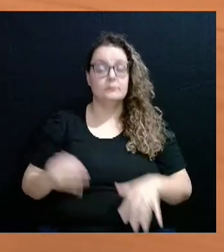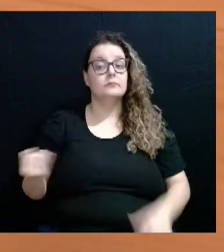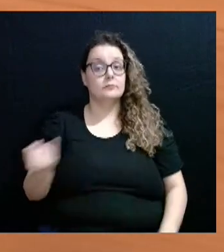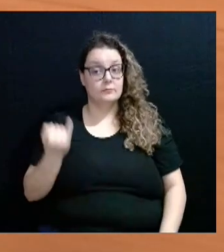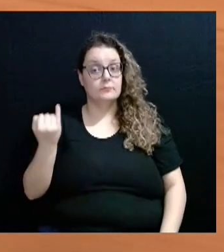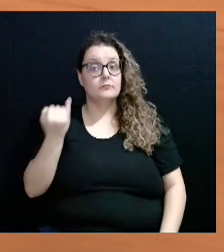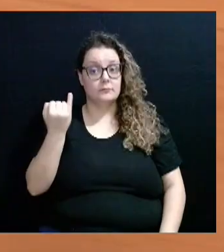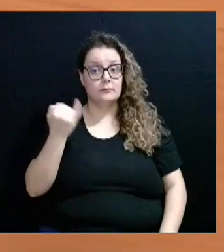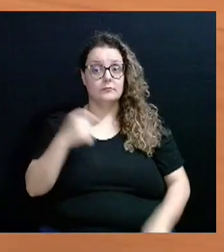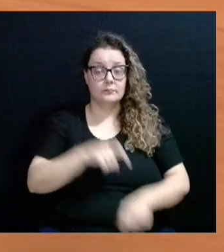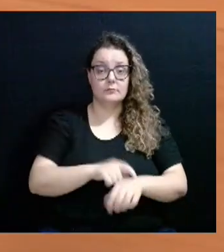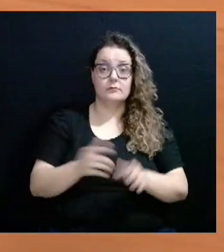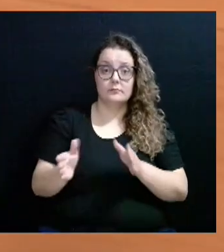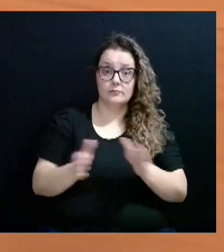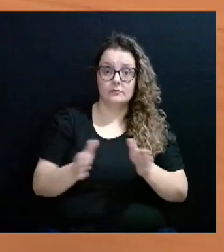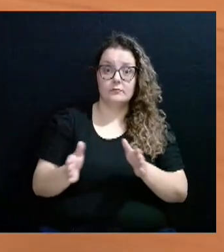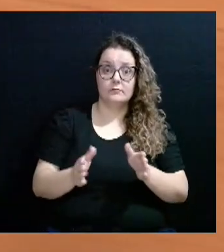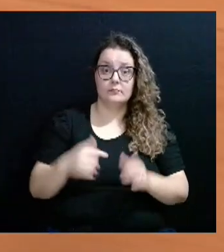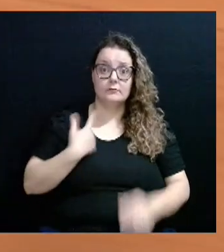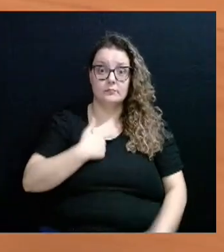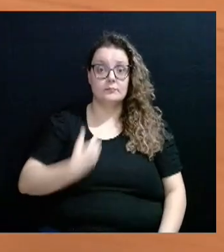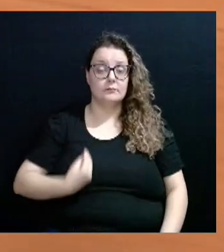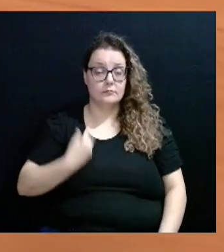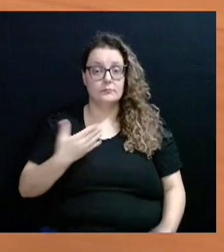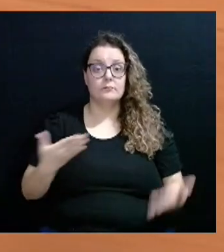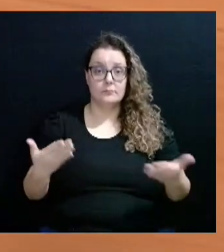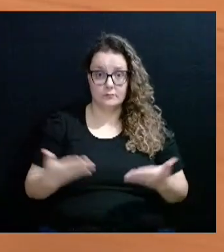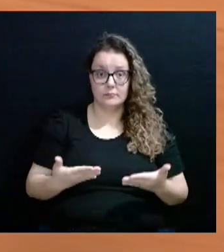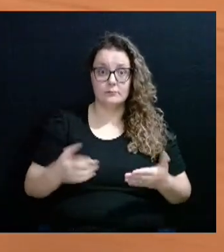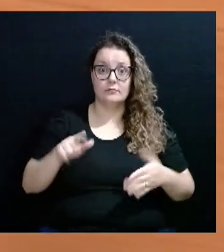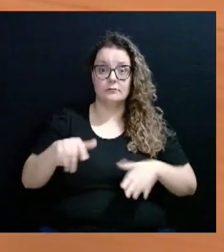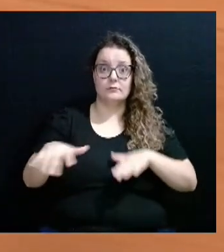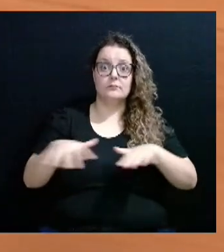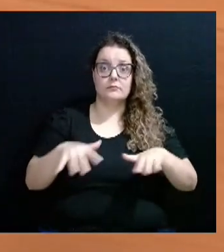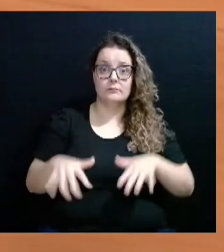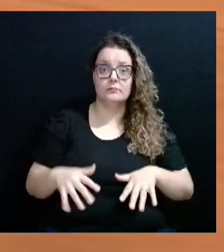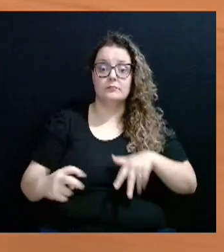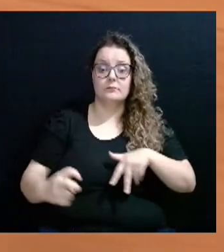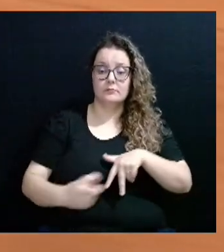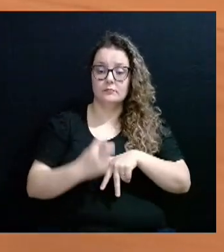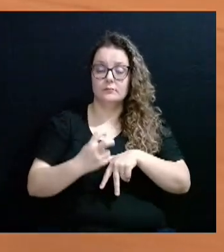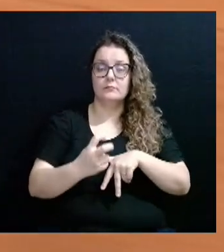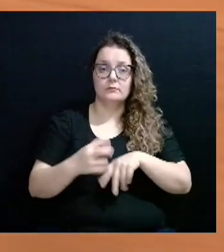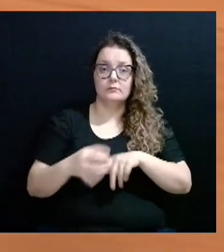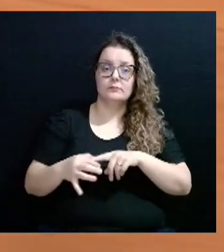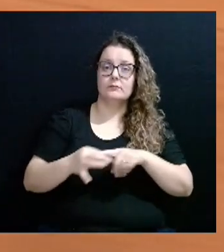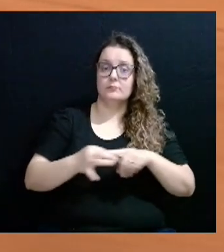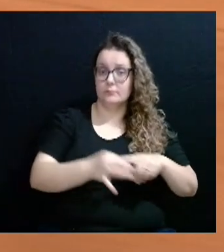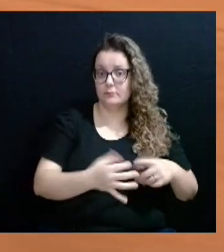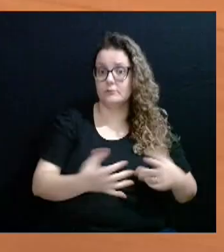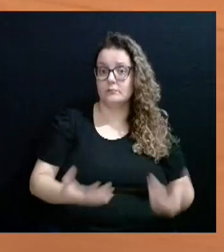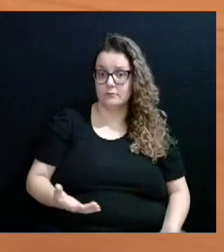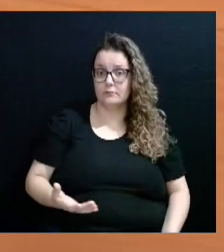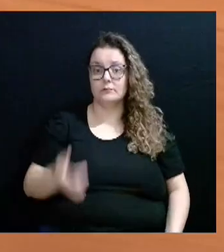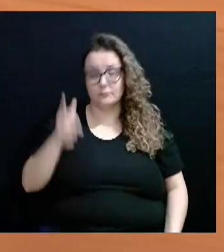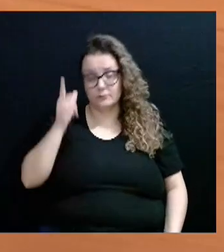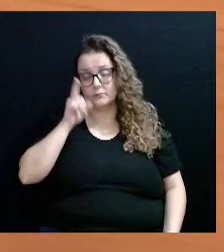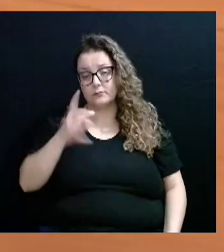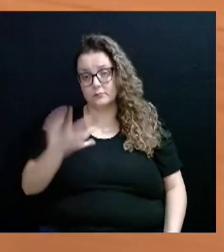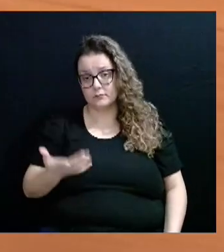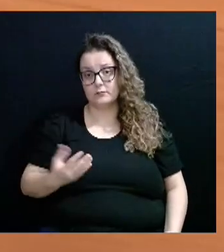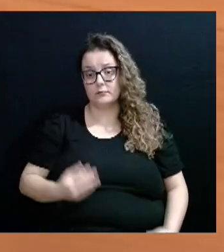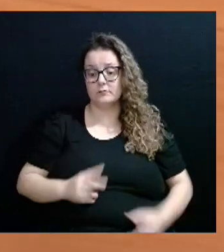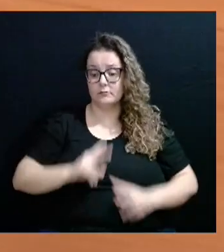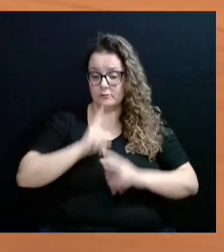a gente se encontra agora, que é um movimento que dá voz, assim, para a periferia, né? E consegue nos deixar mais forte